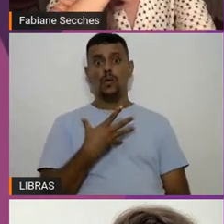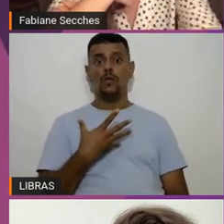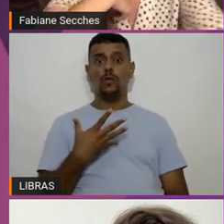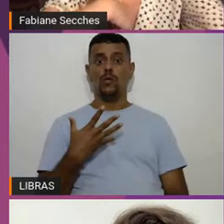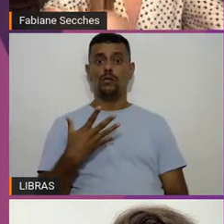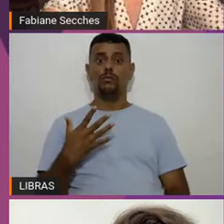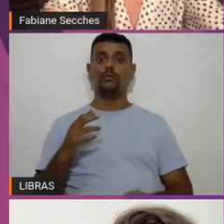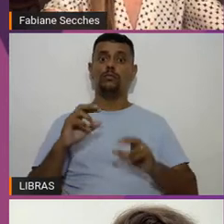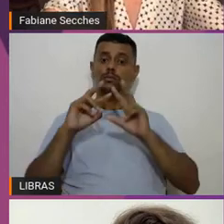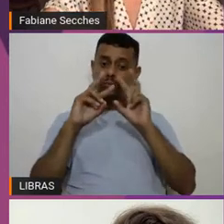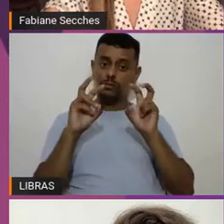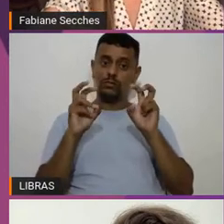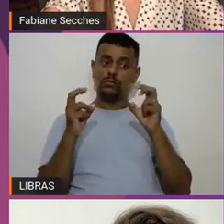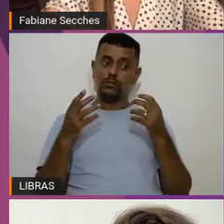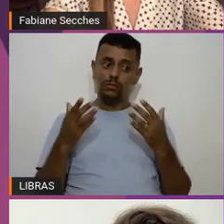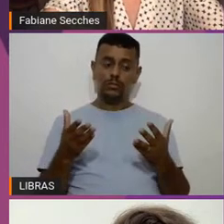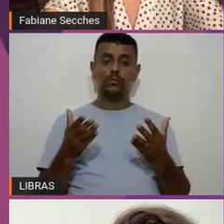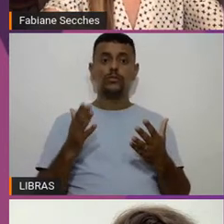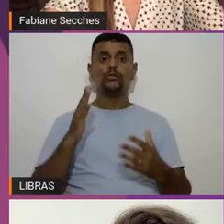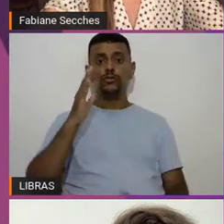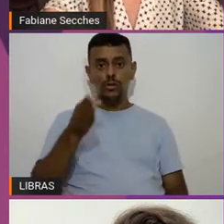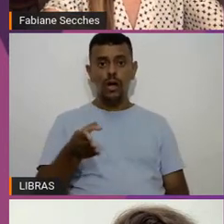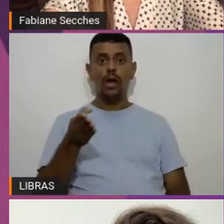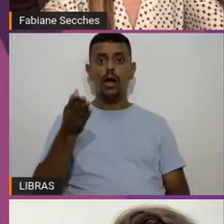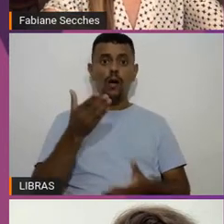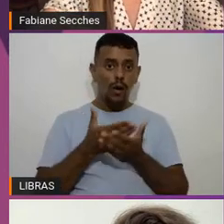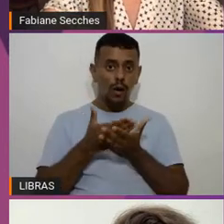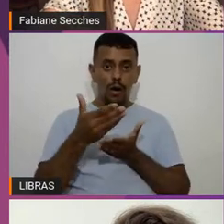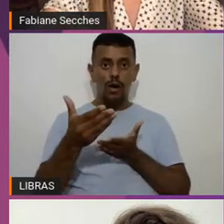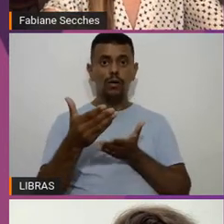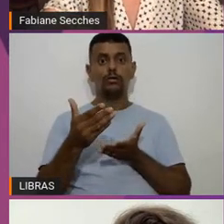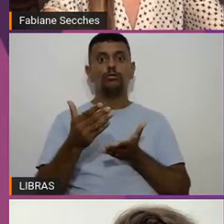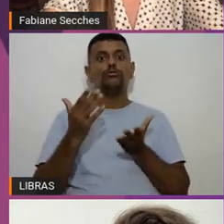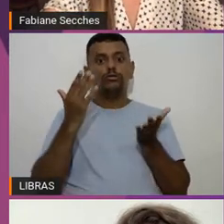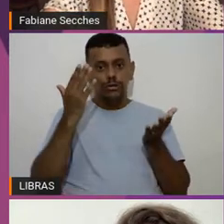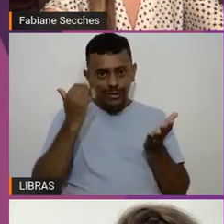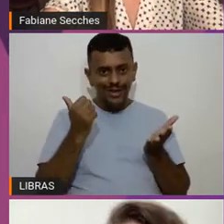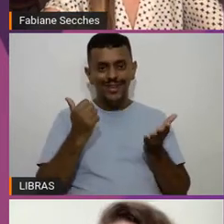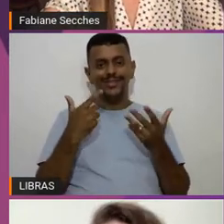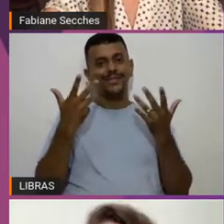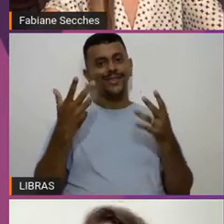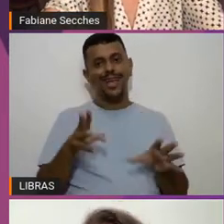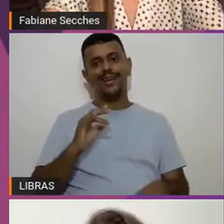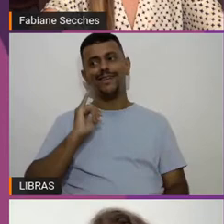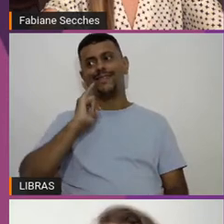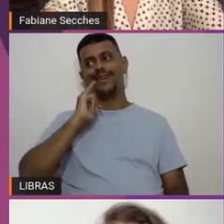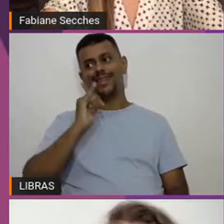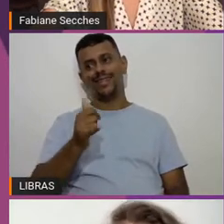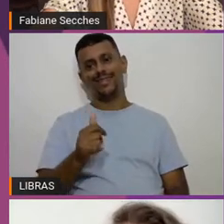assim até que houve o final que eu não vou contar para não tem história